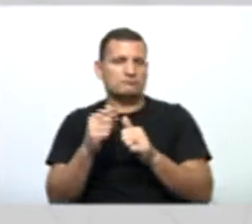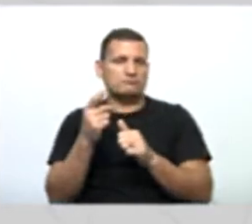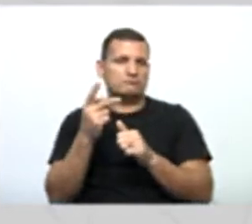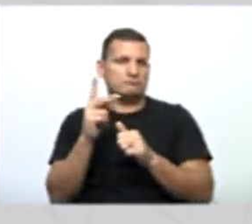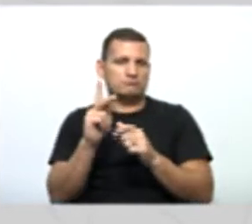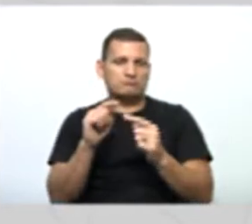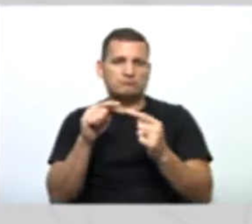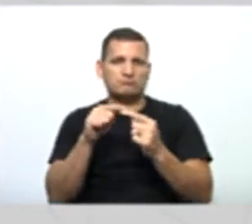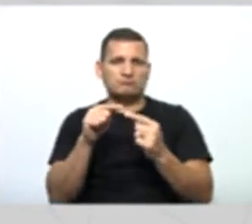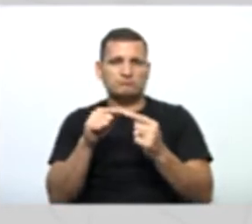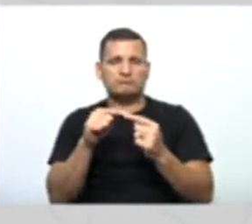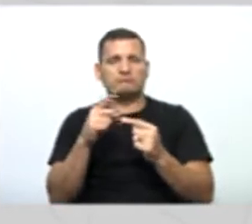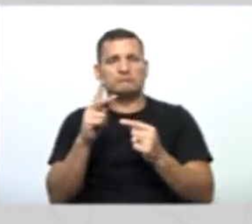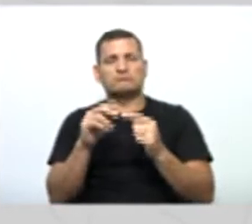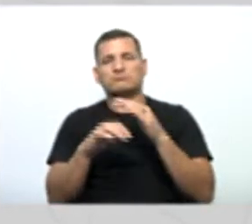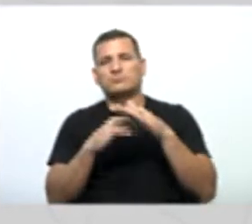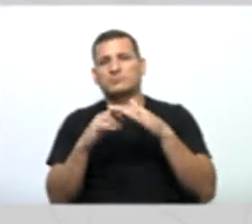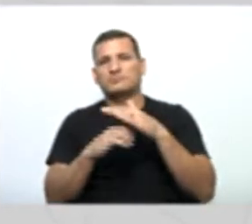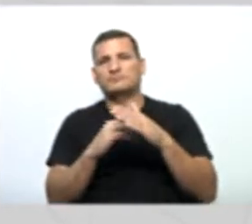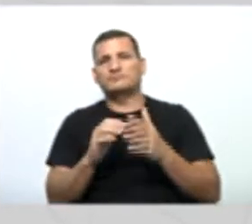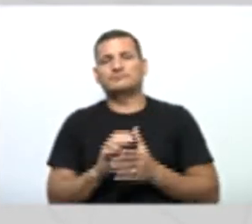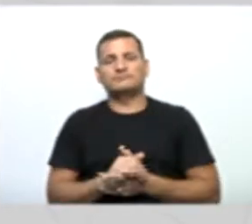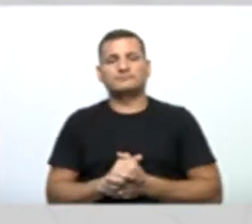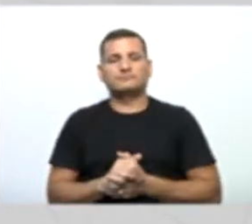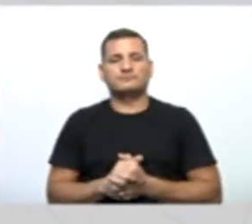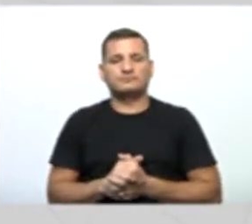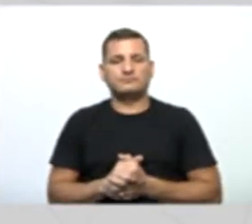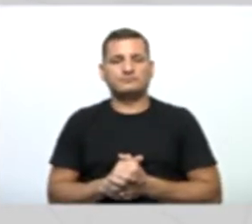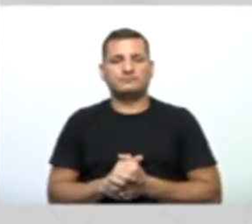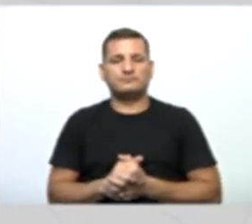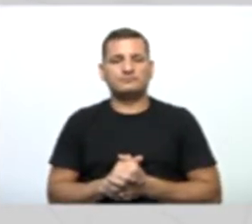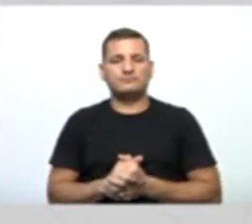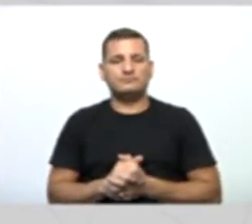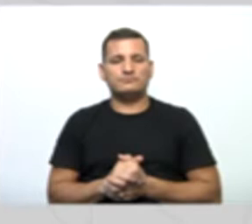segmento. Ok? Continuando,